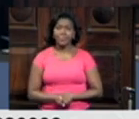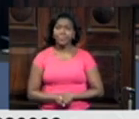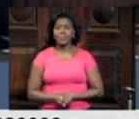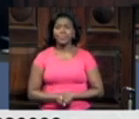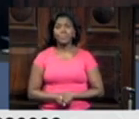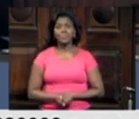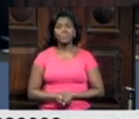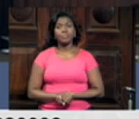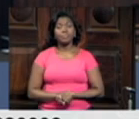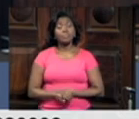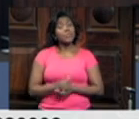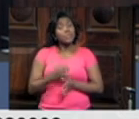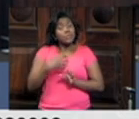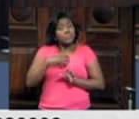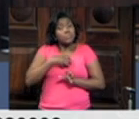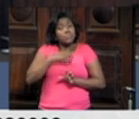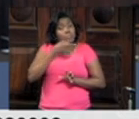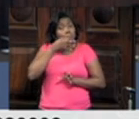Deveria fazer essa autocrítica.